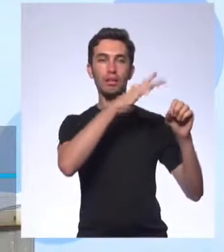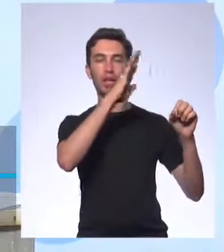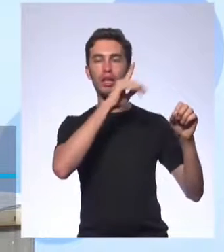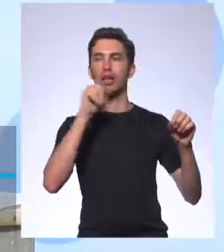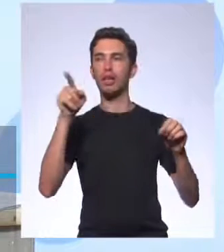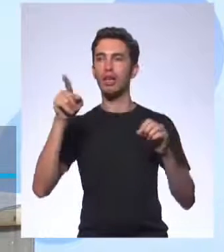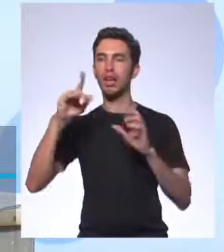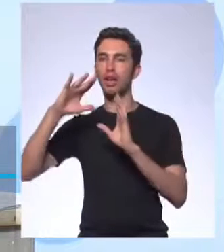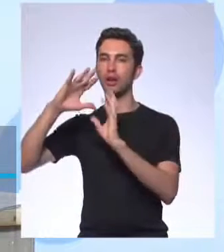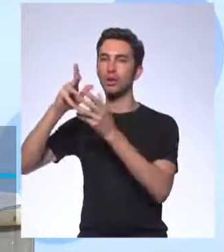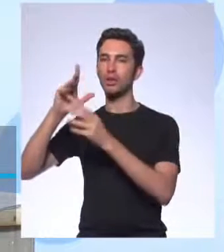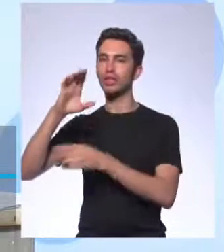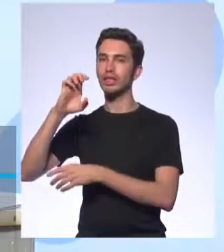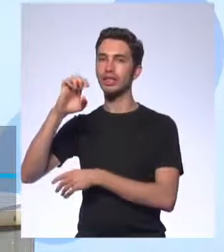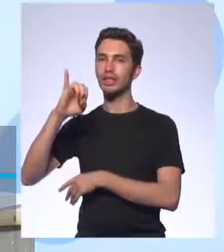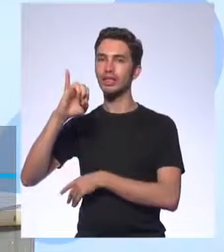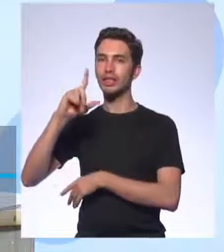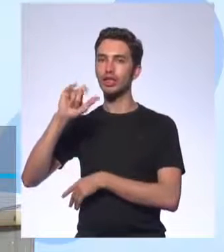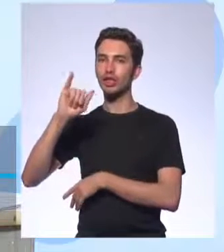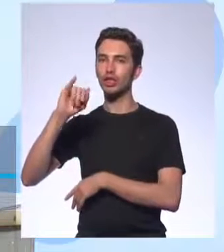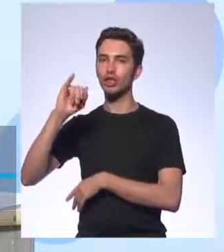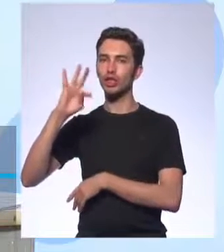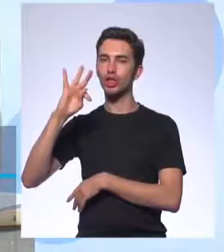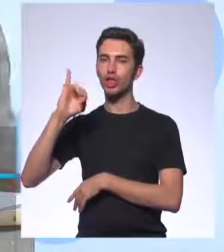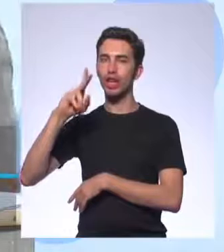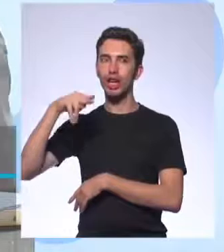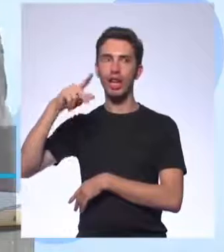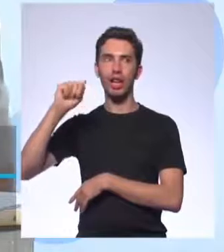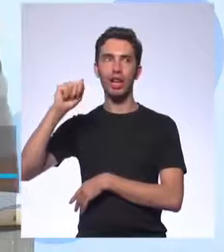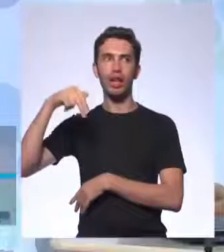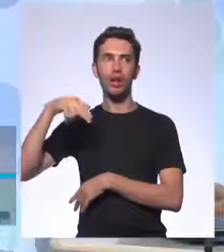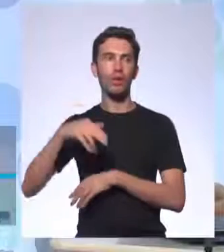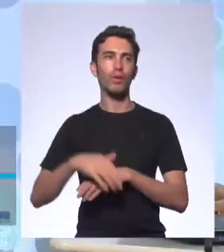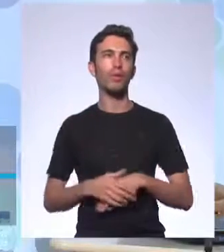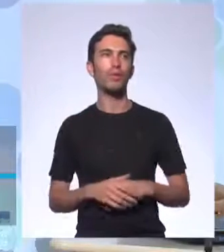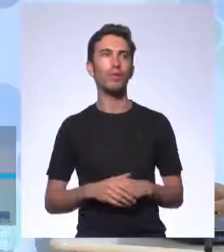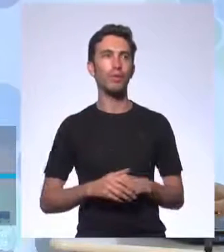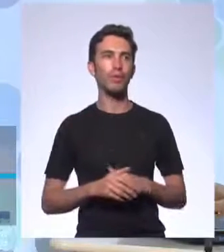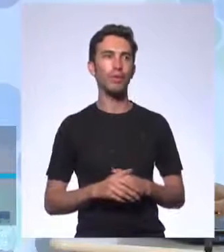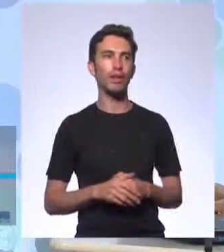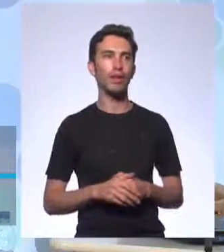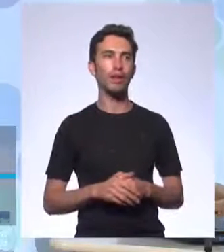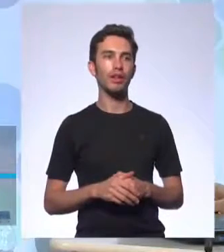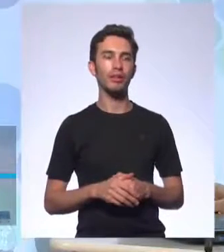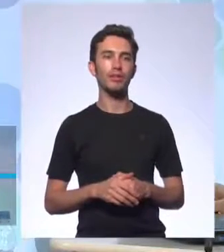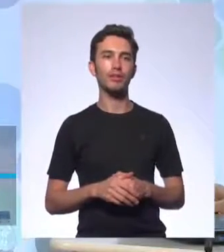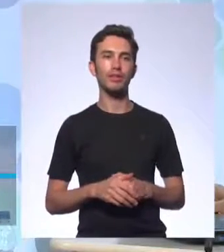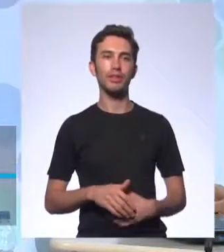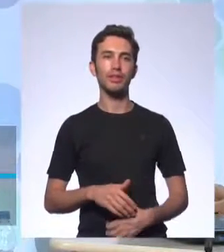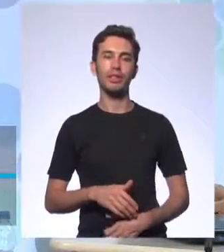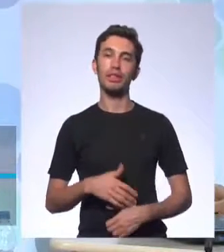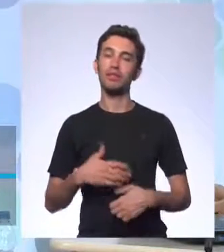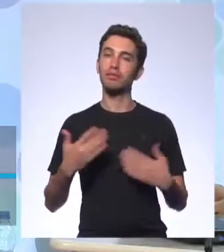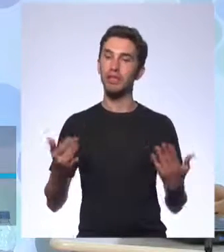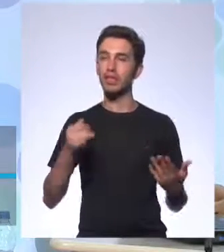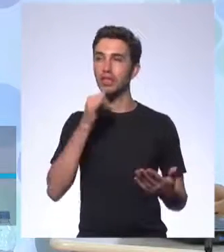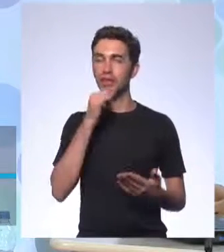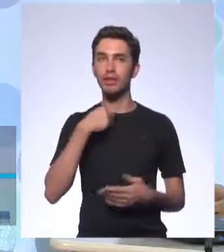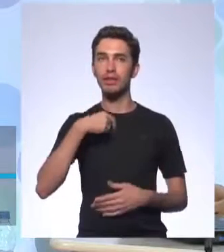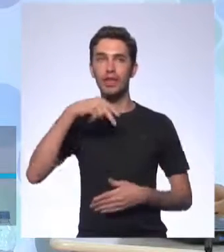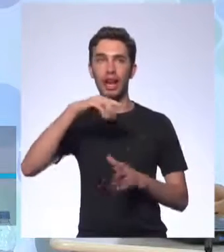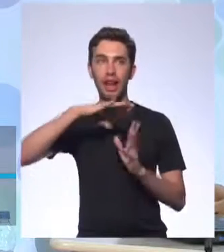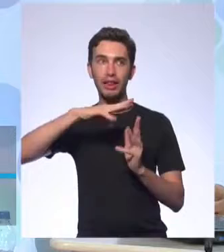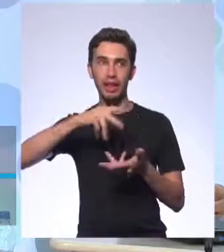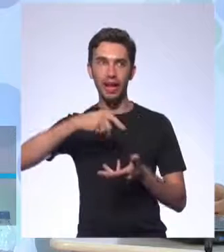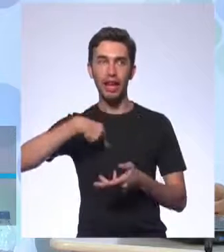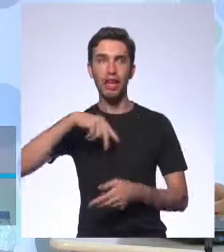Planeta não tem luz e as estrelas brilham. Opa, essa daí que eu queria, olha só. Para começar, depende, né? Se você for um observador terrestre,